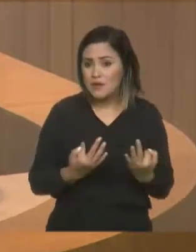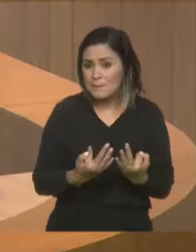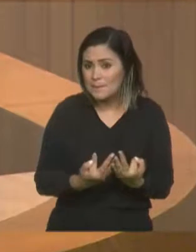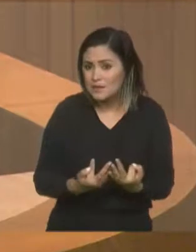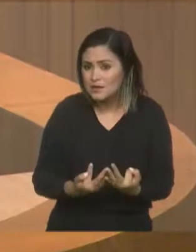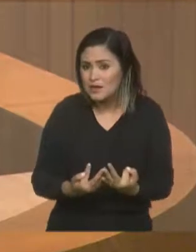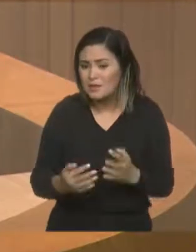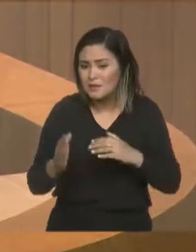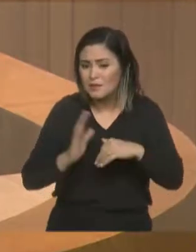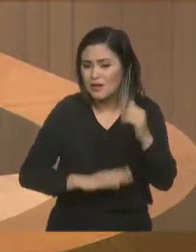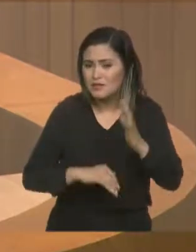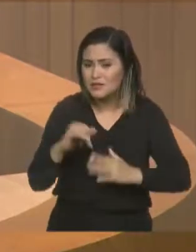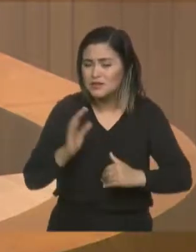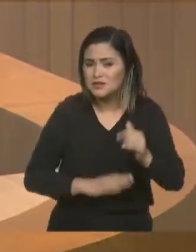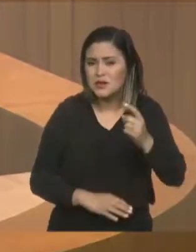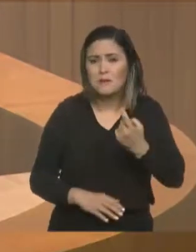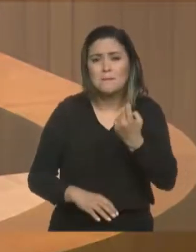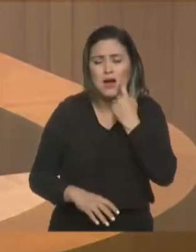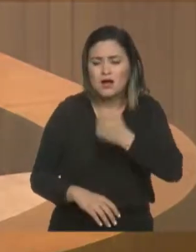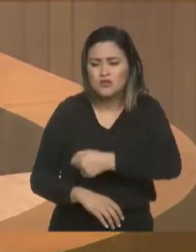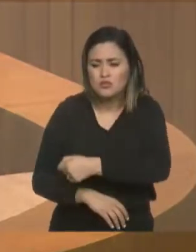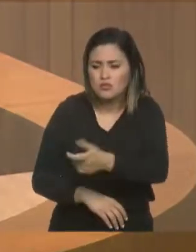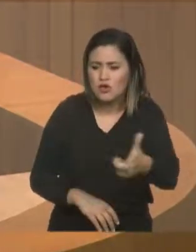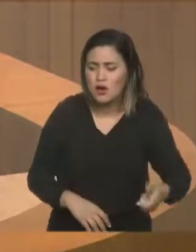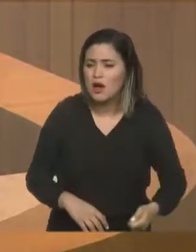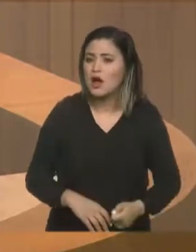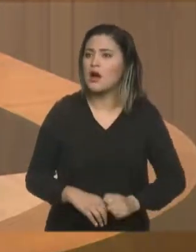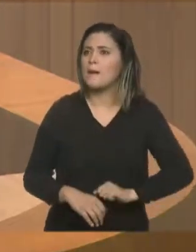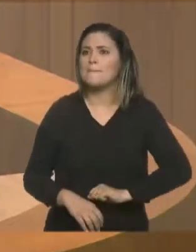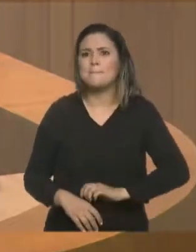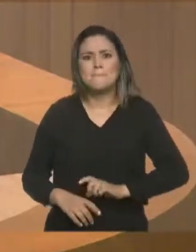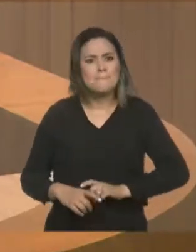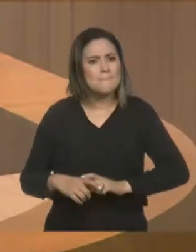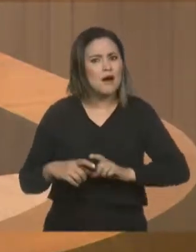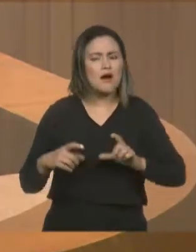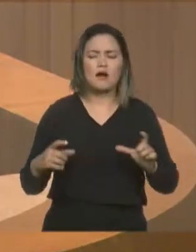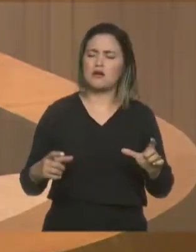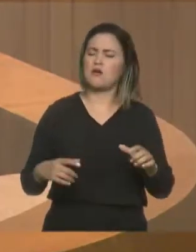sessão passada. Então, nós encaminhamos,